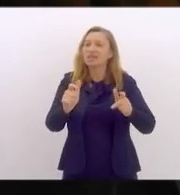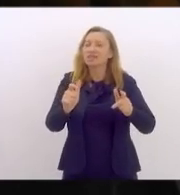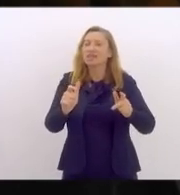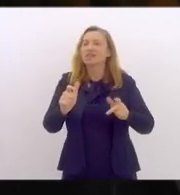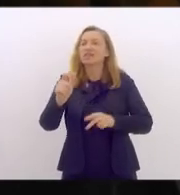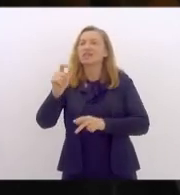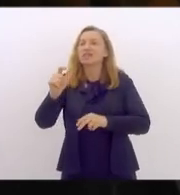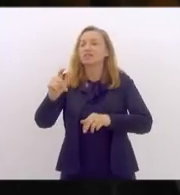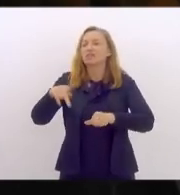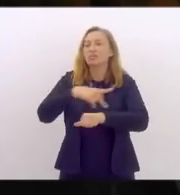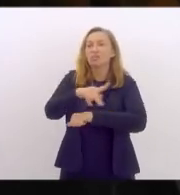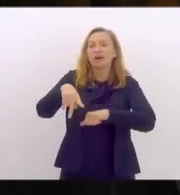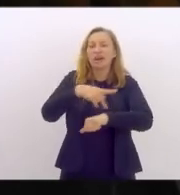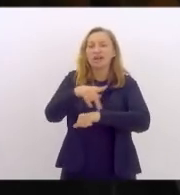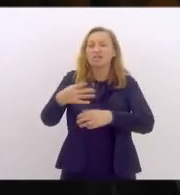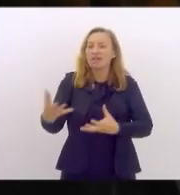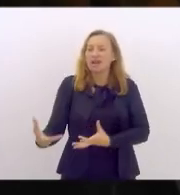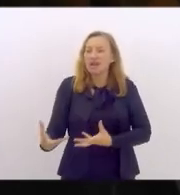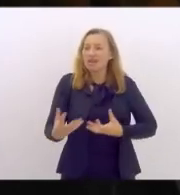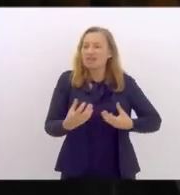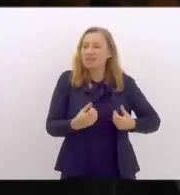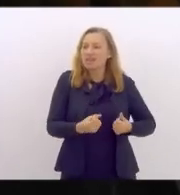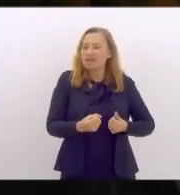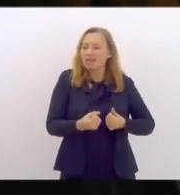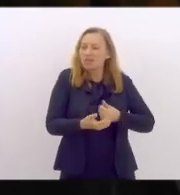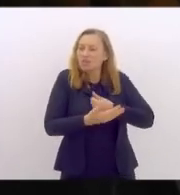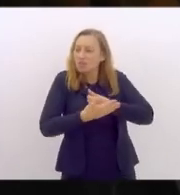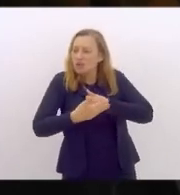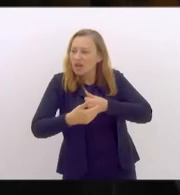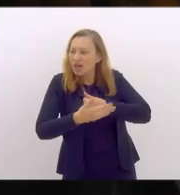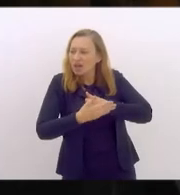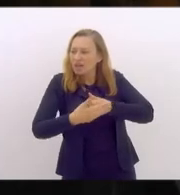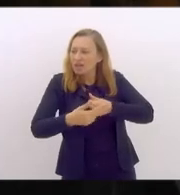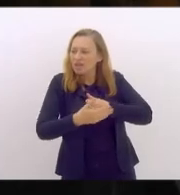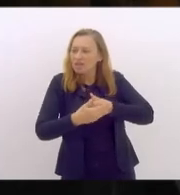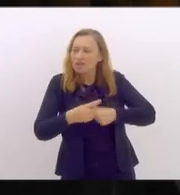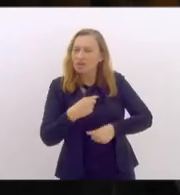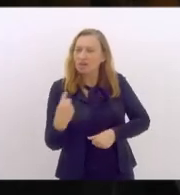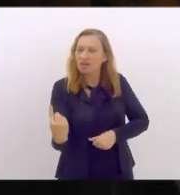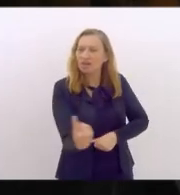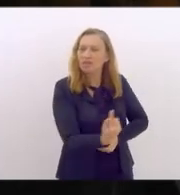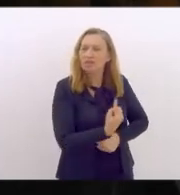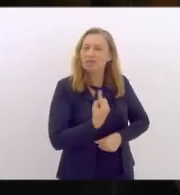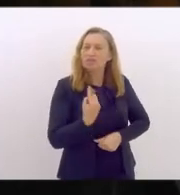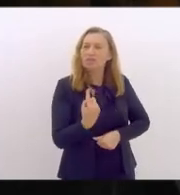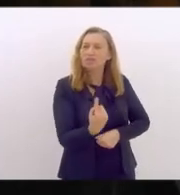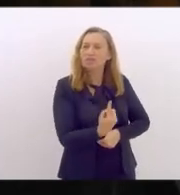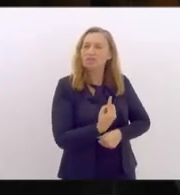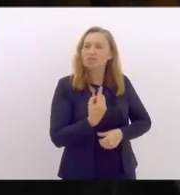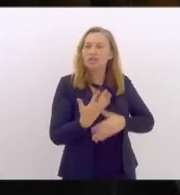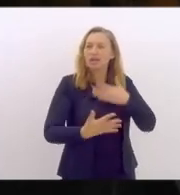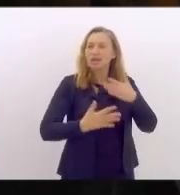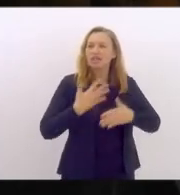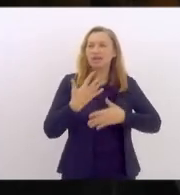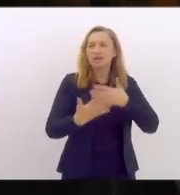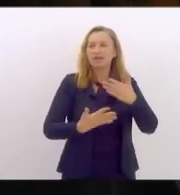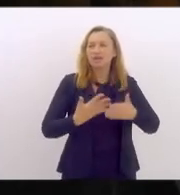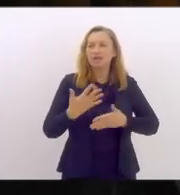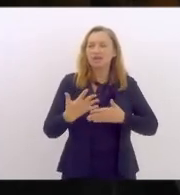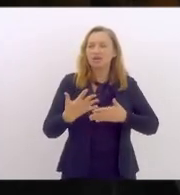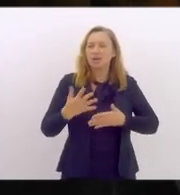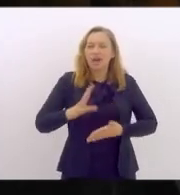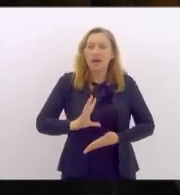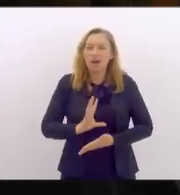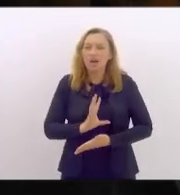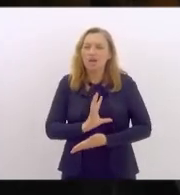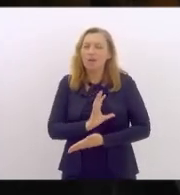recebe o afeto que se encerra em nosso peito juvenil querido símbolo